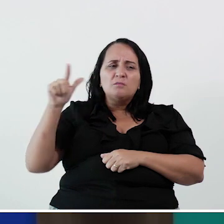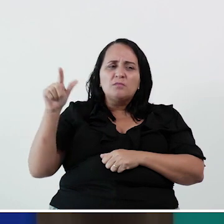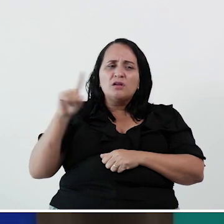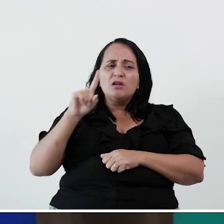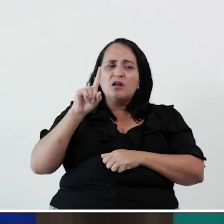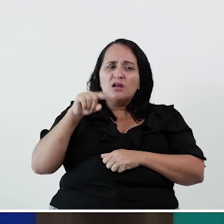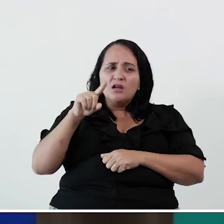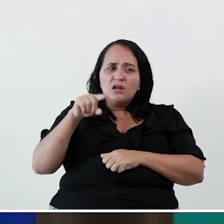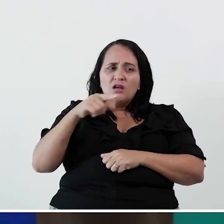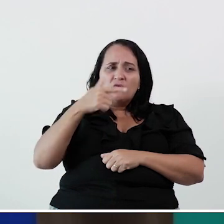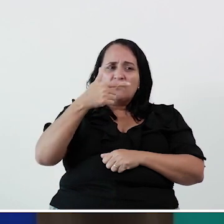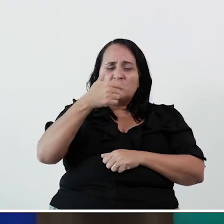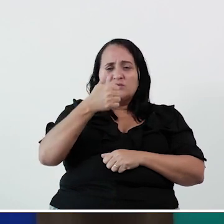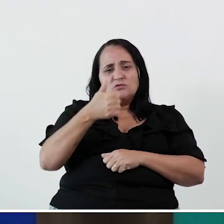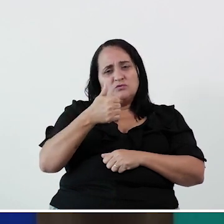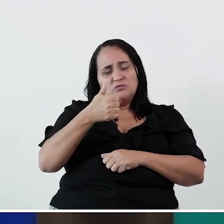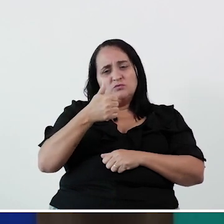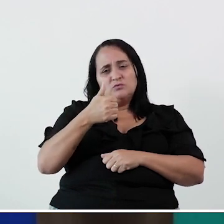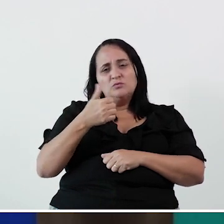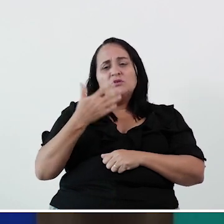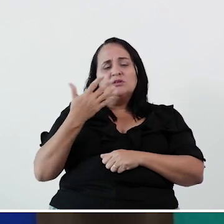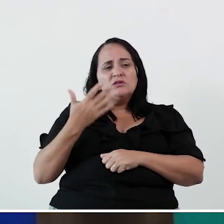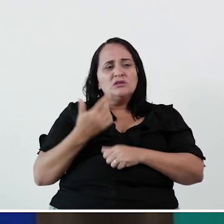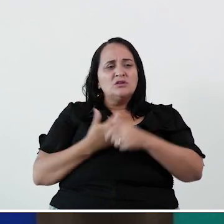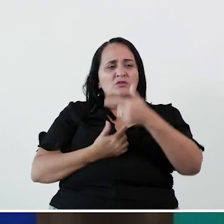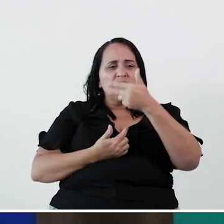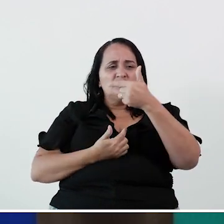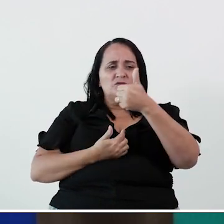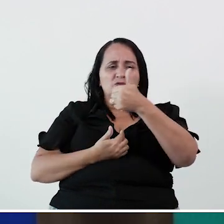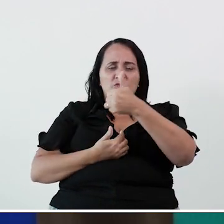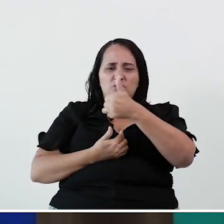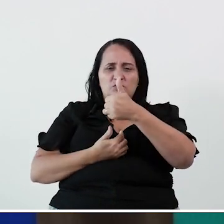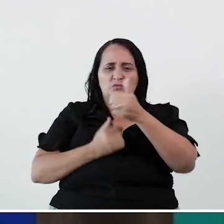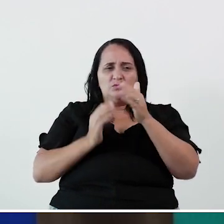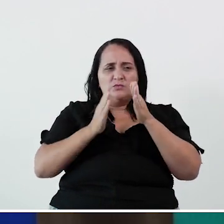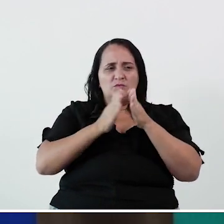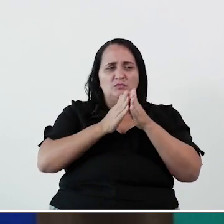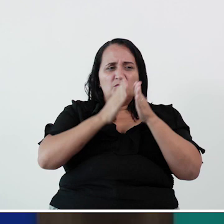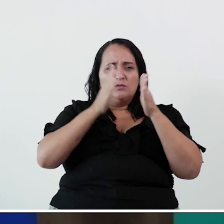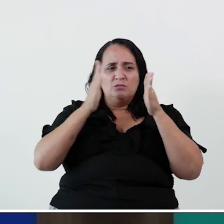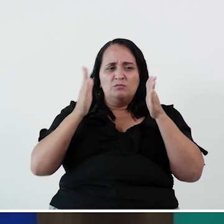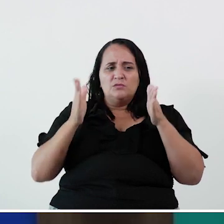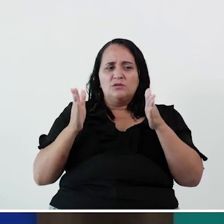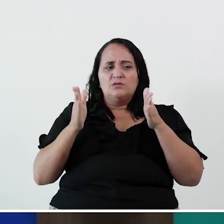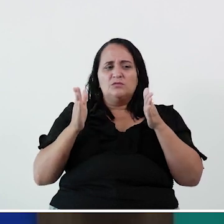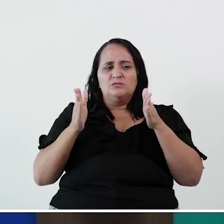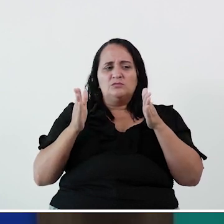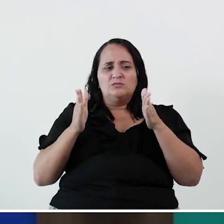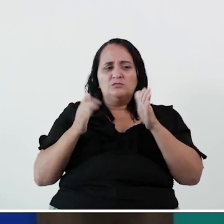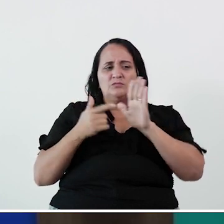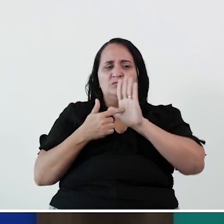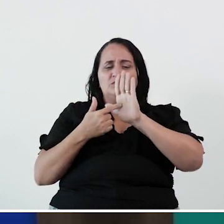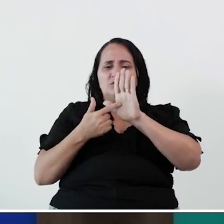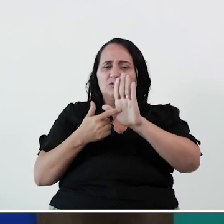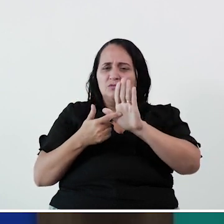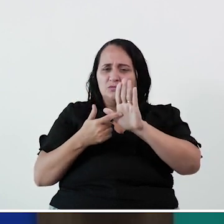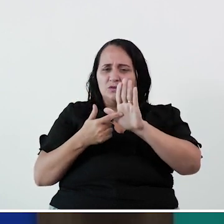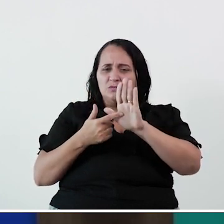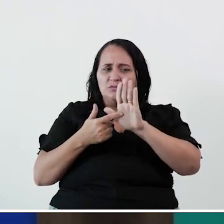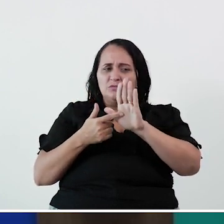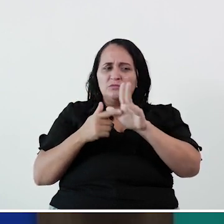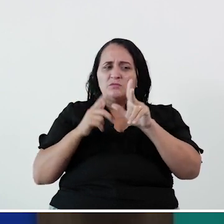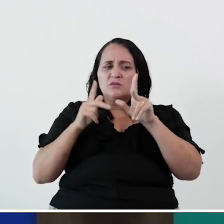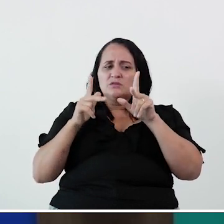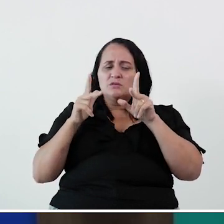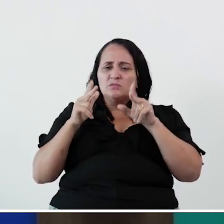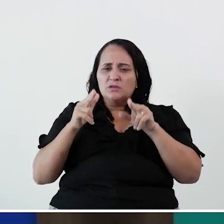número 21. Então, 21 é o período da minha dízima. Esta mesma